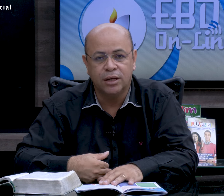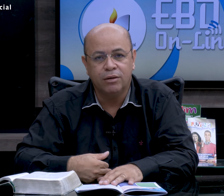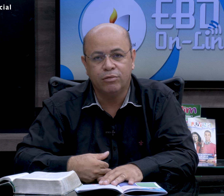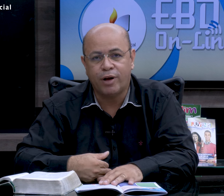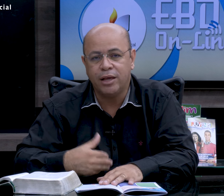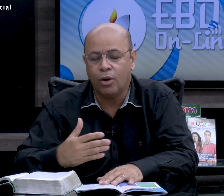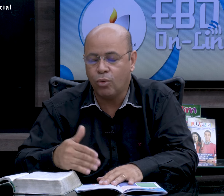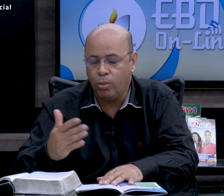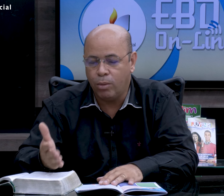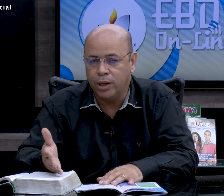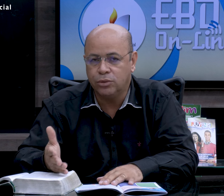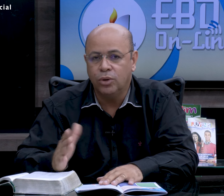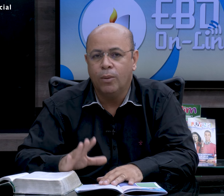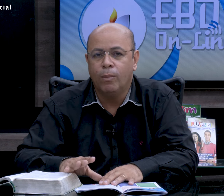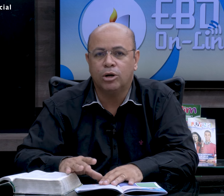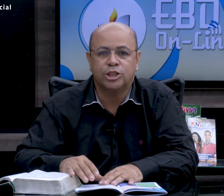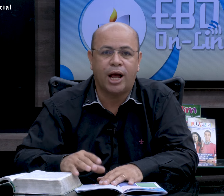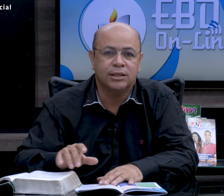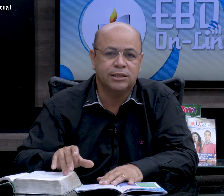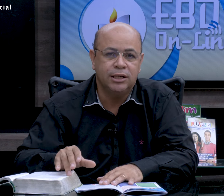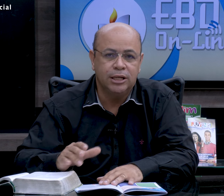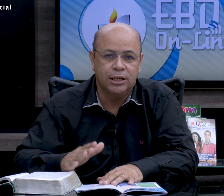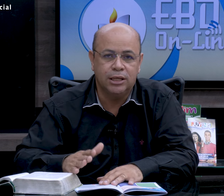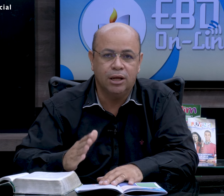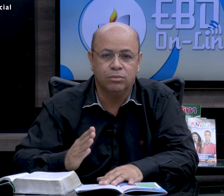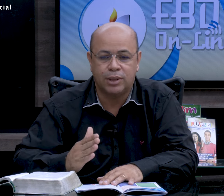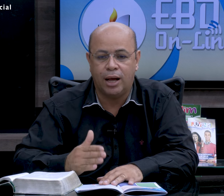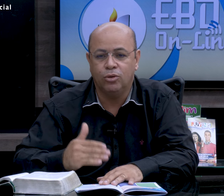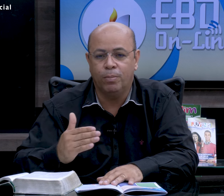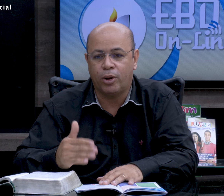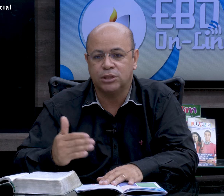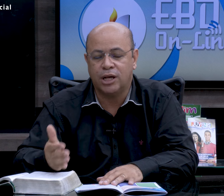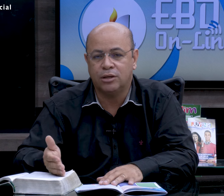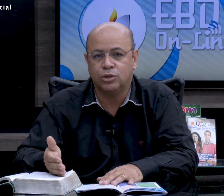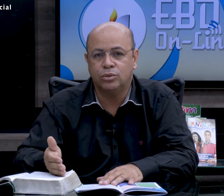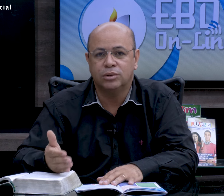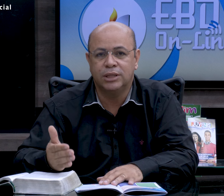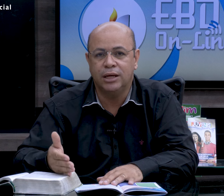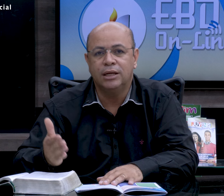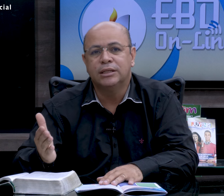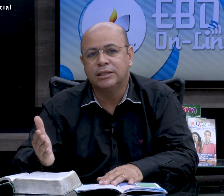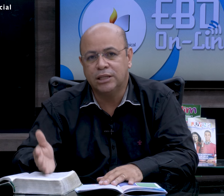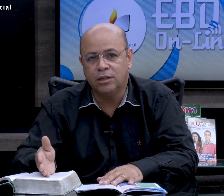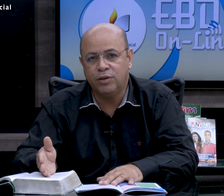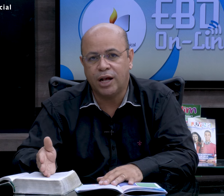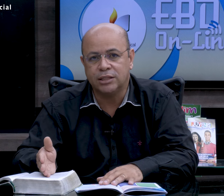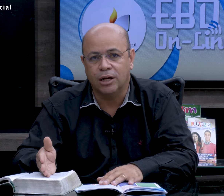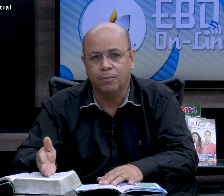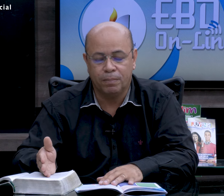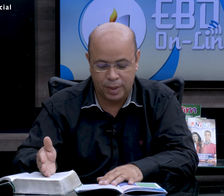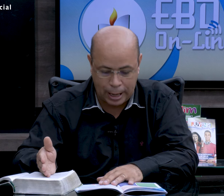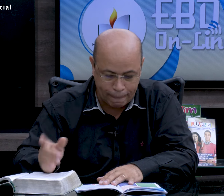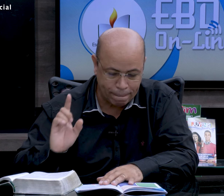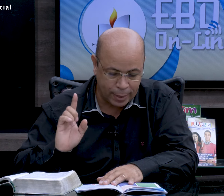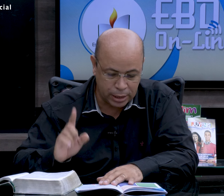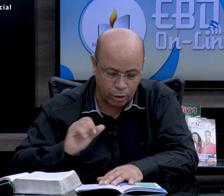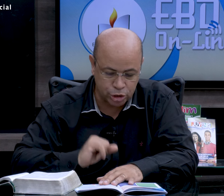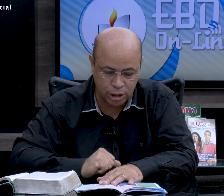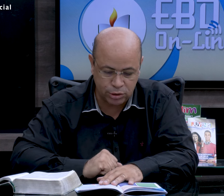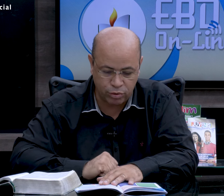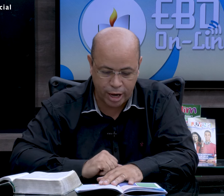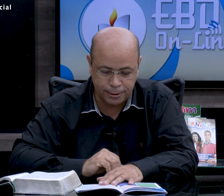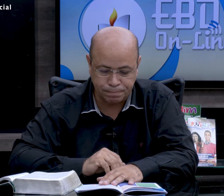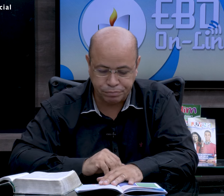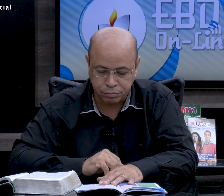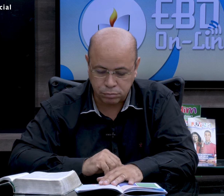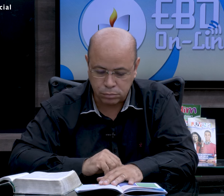vez vai em algum momento mostrar-se que não tá no processo de santificação tá então a